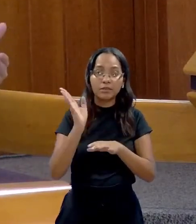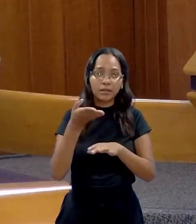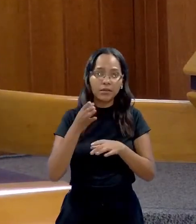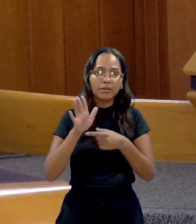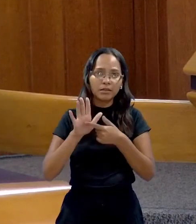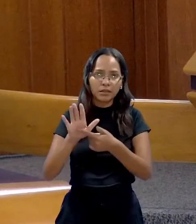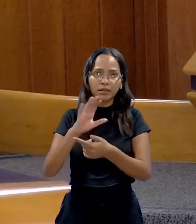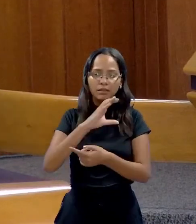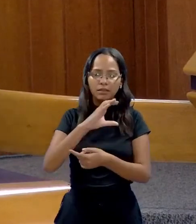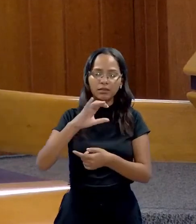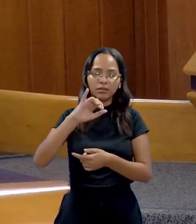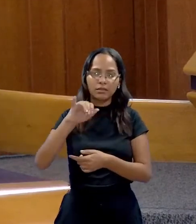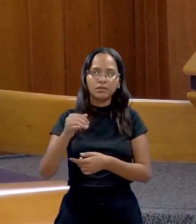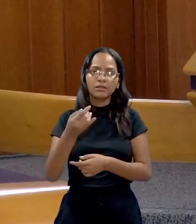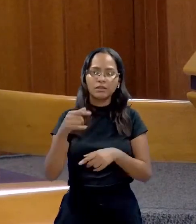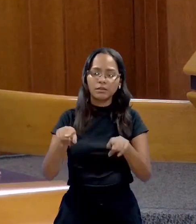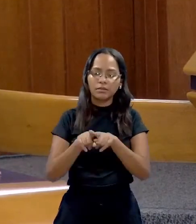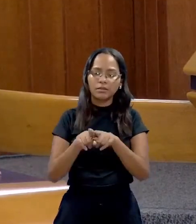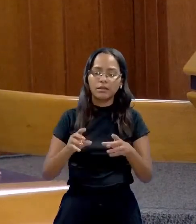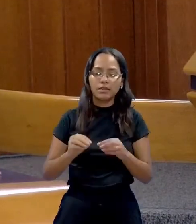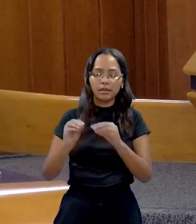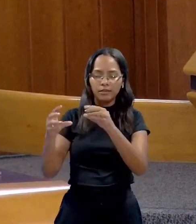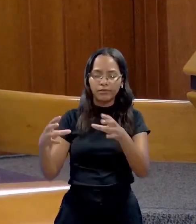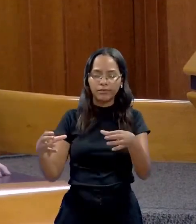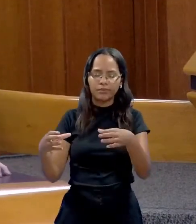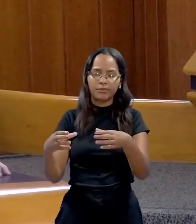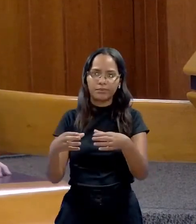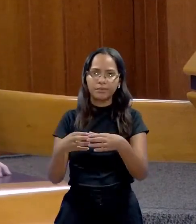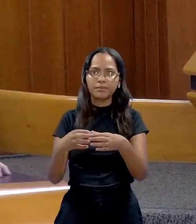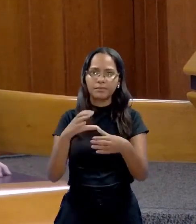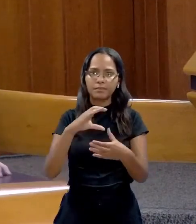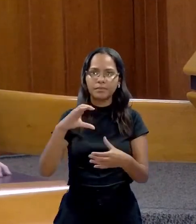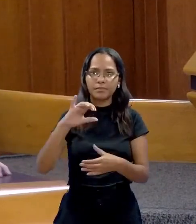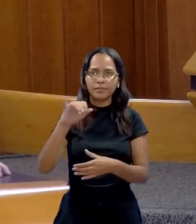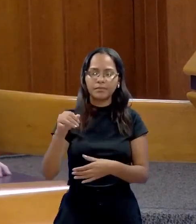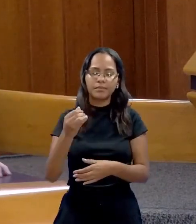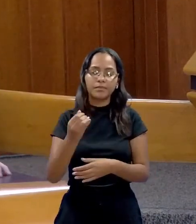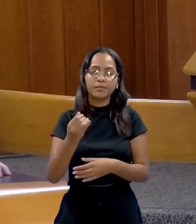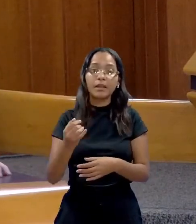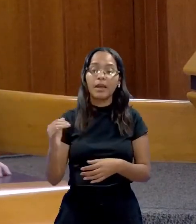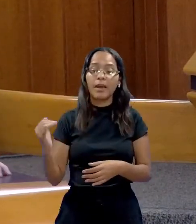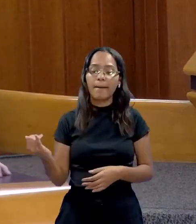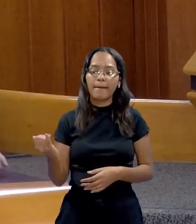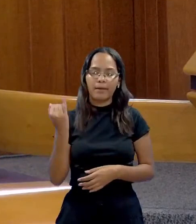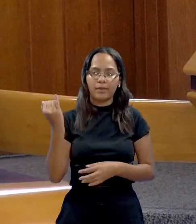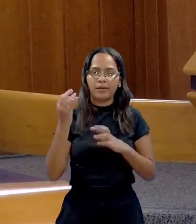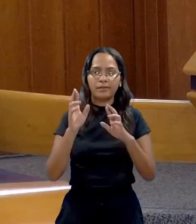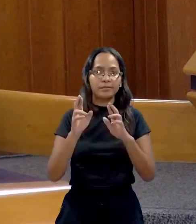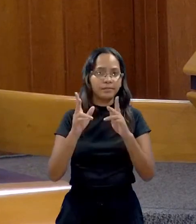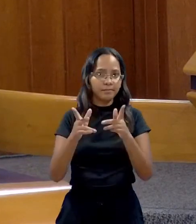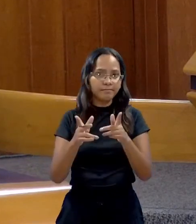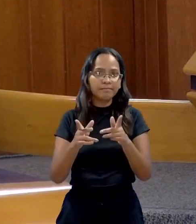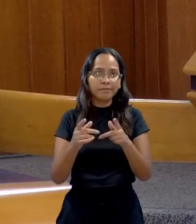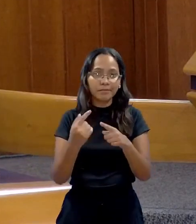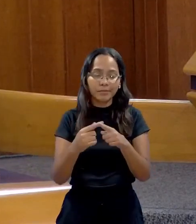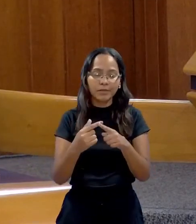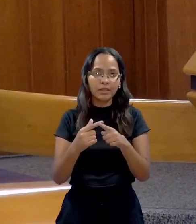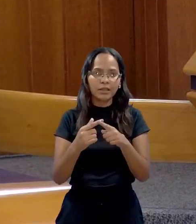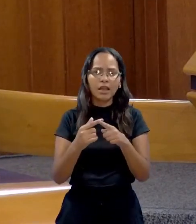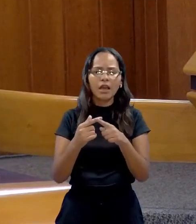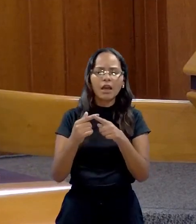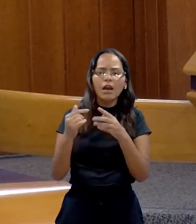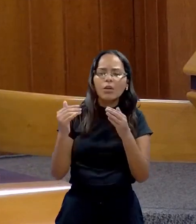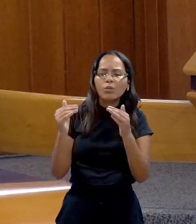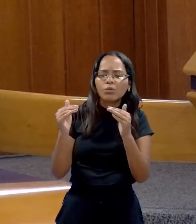será levado também à comissão. E é importante distinguir que os interesses são comuns. Ambos